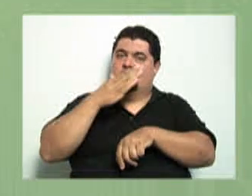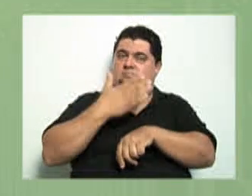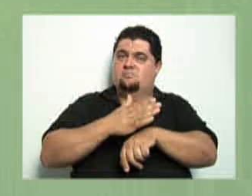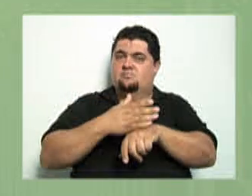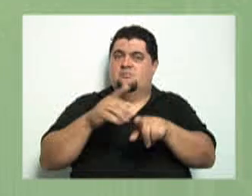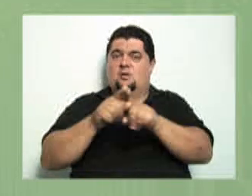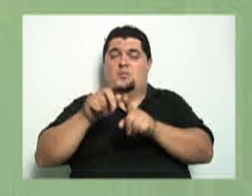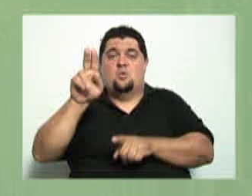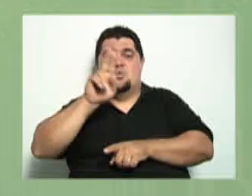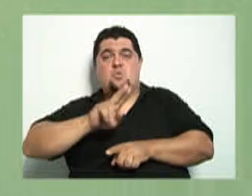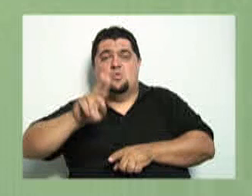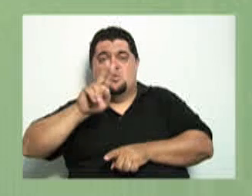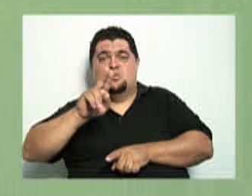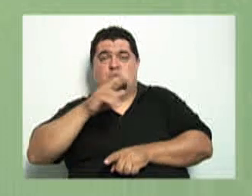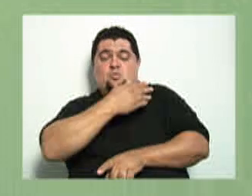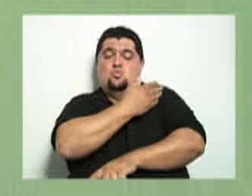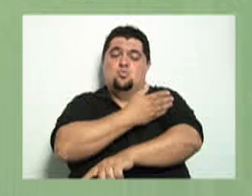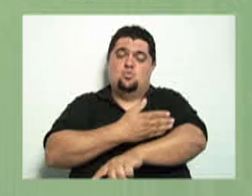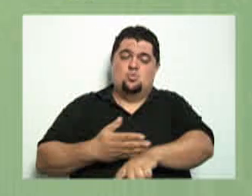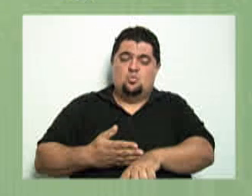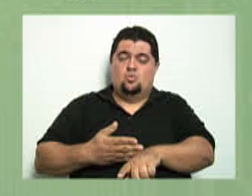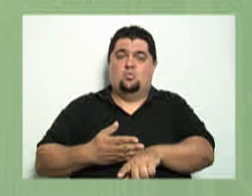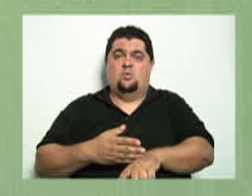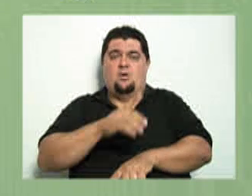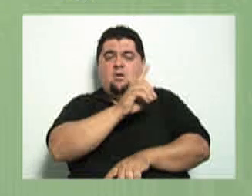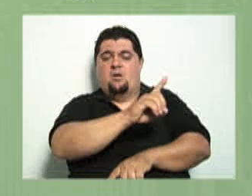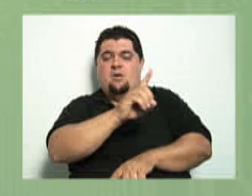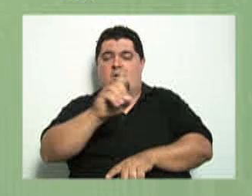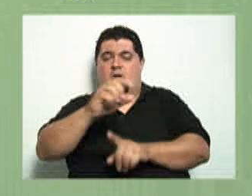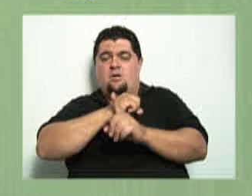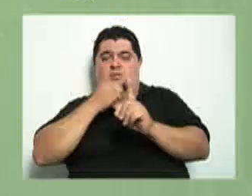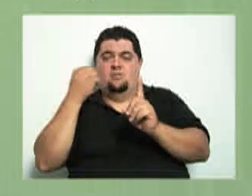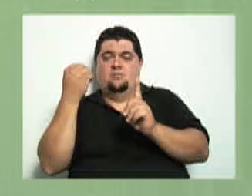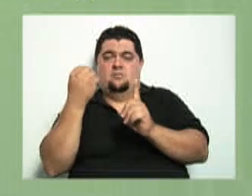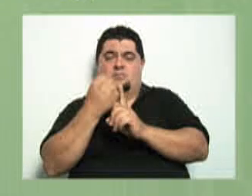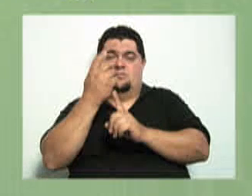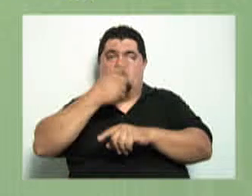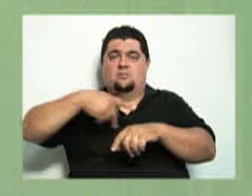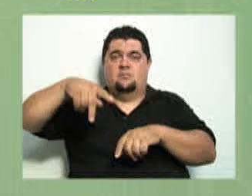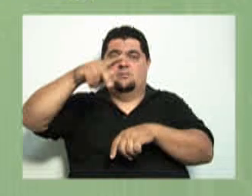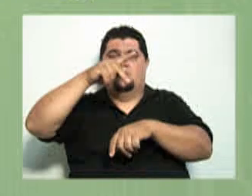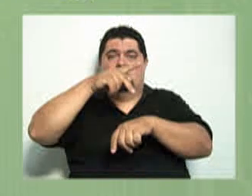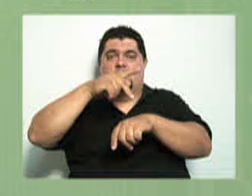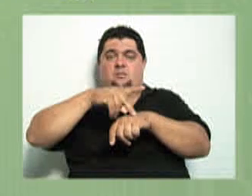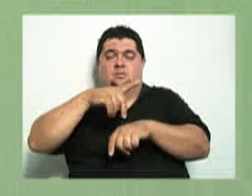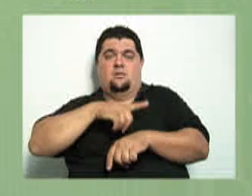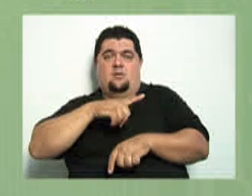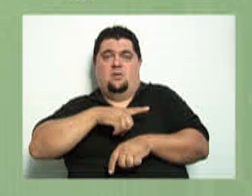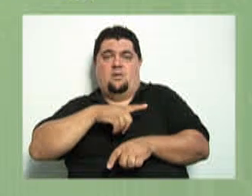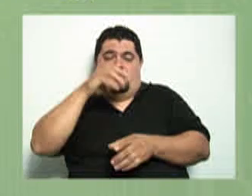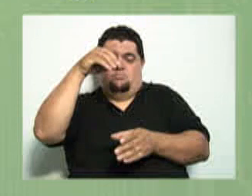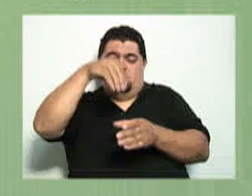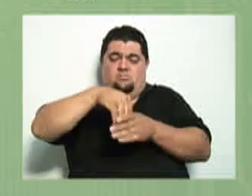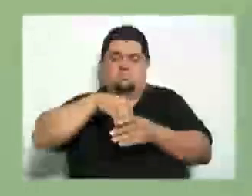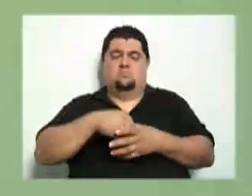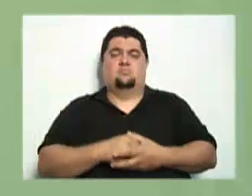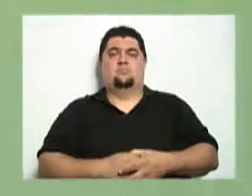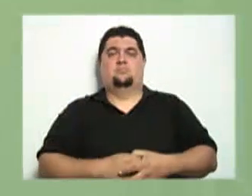e costumes, que cada sociedade nacional estiver adotando.